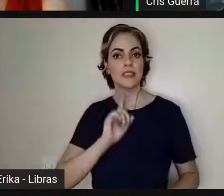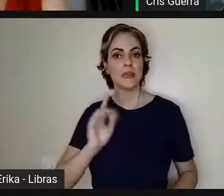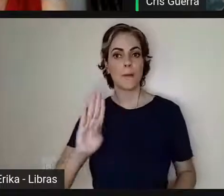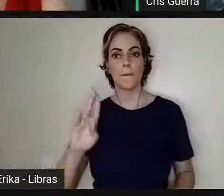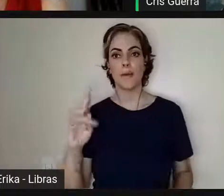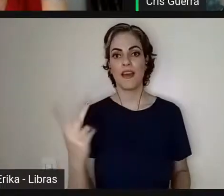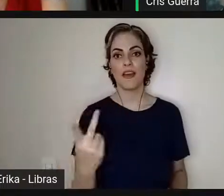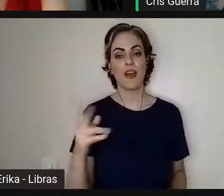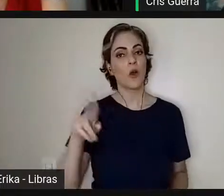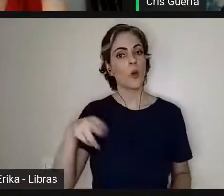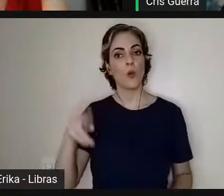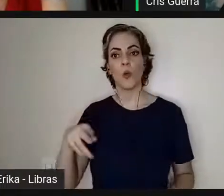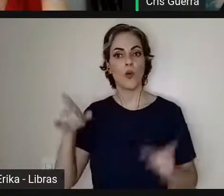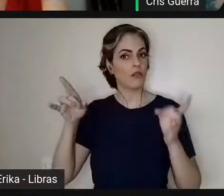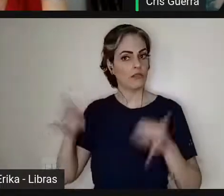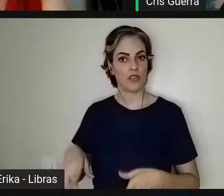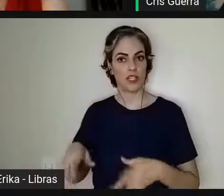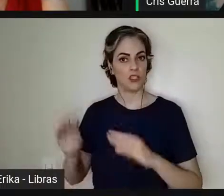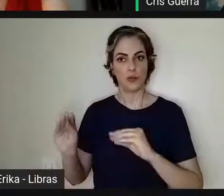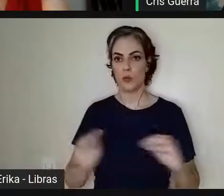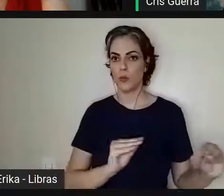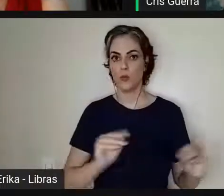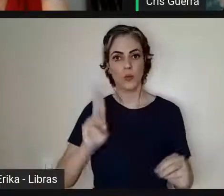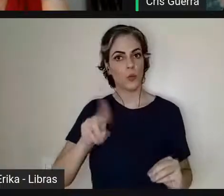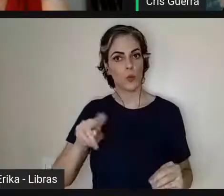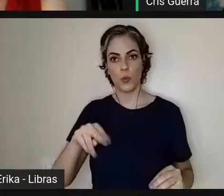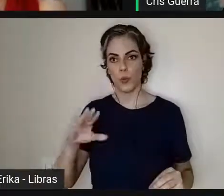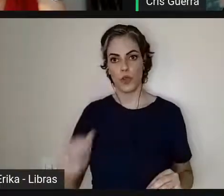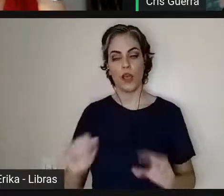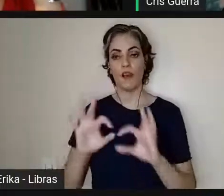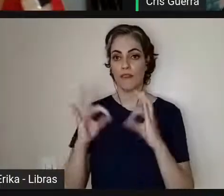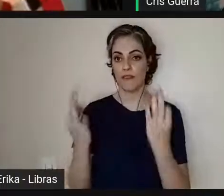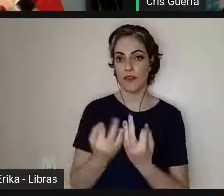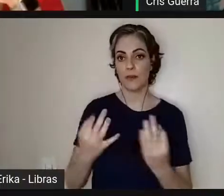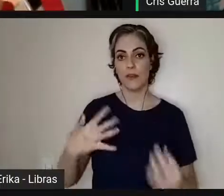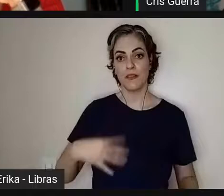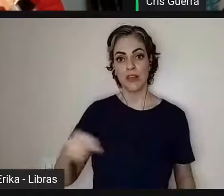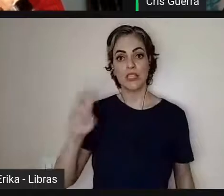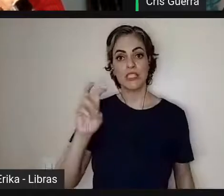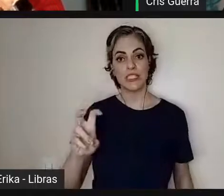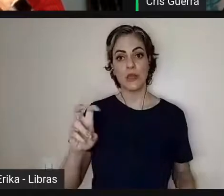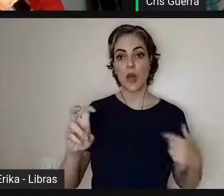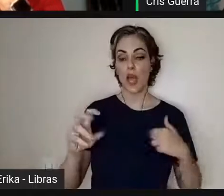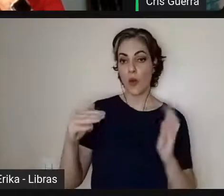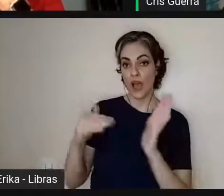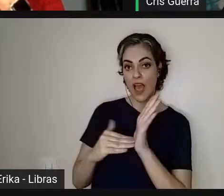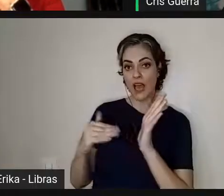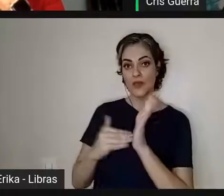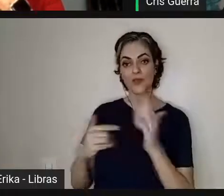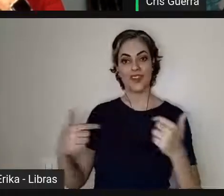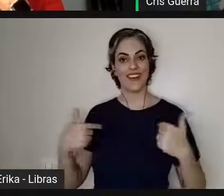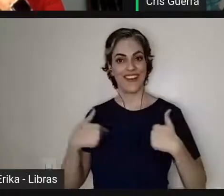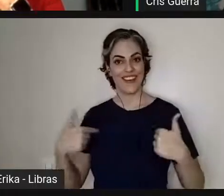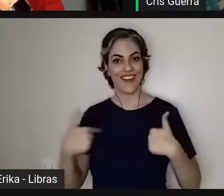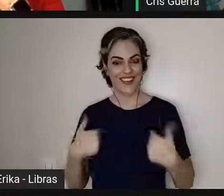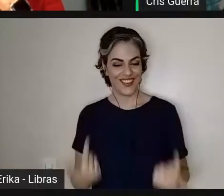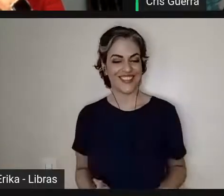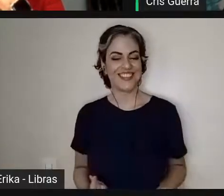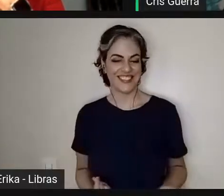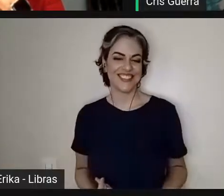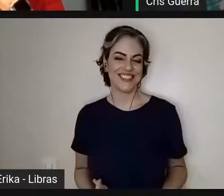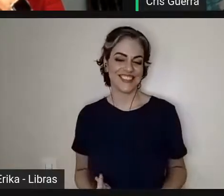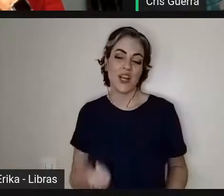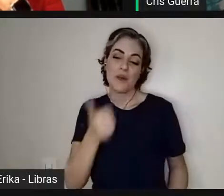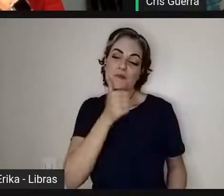nunca saí daqui, e nasci numa família de 5 filhos, eu sou a 5ª filha, eu fui aquela que, como diria minha